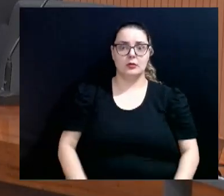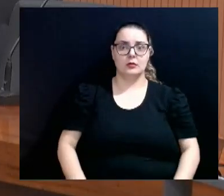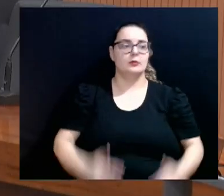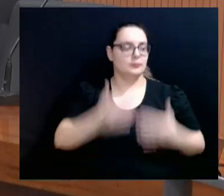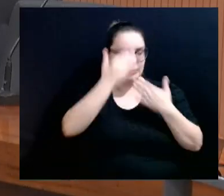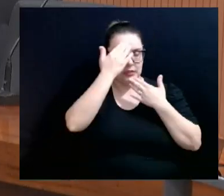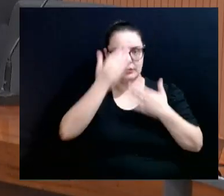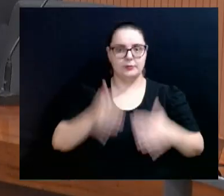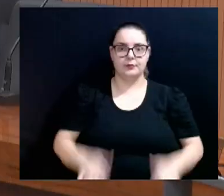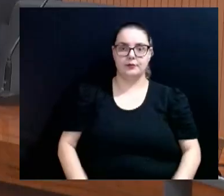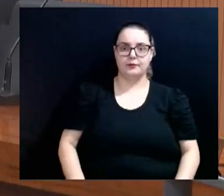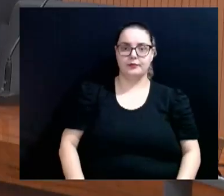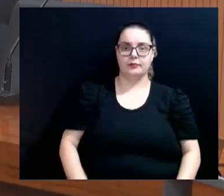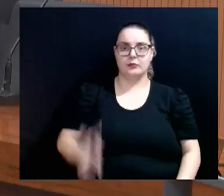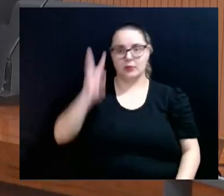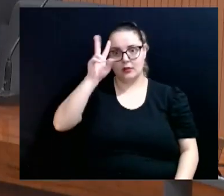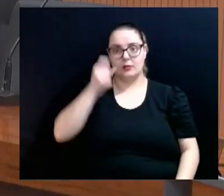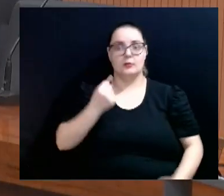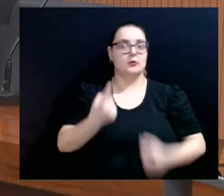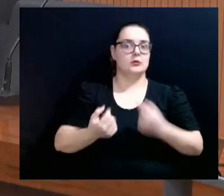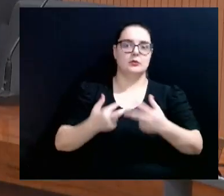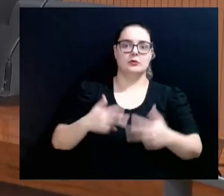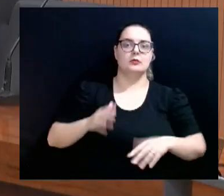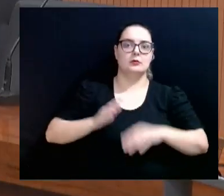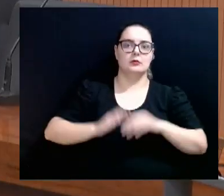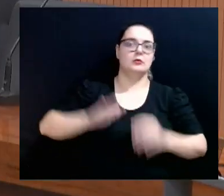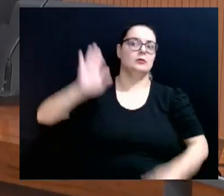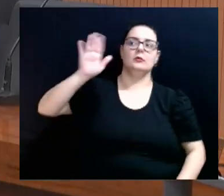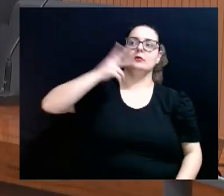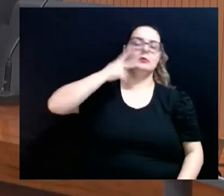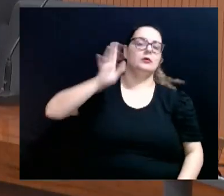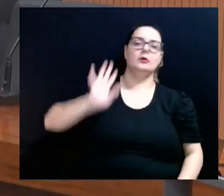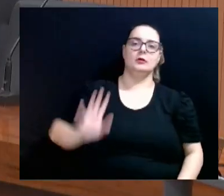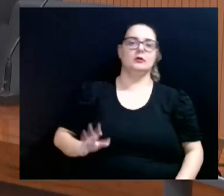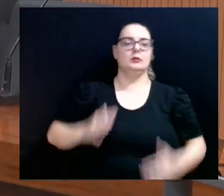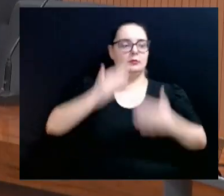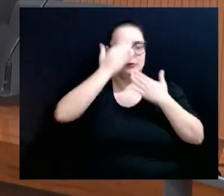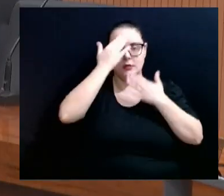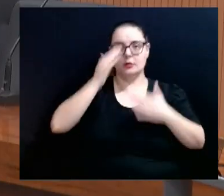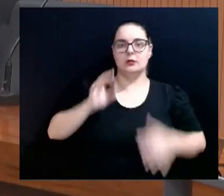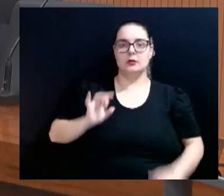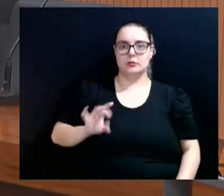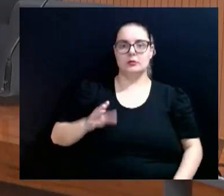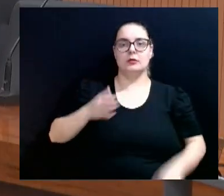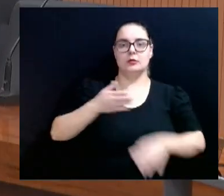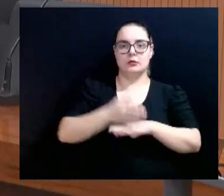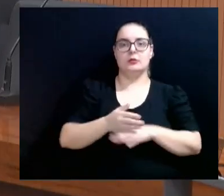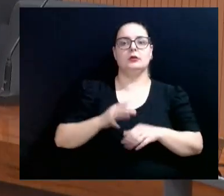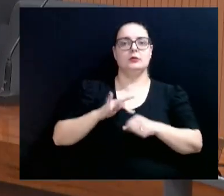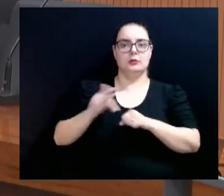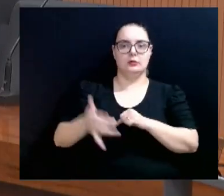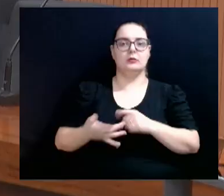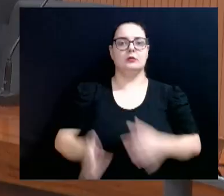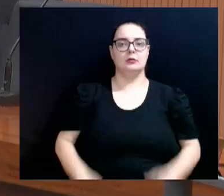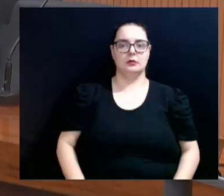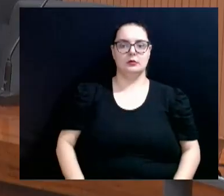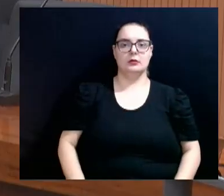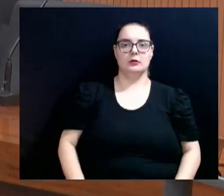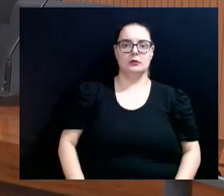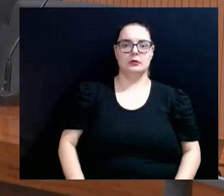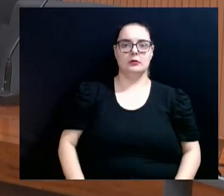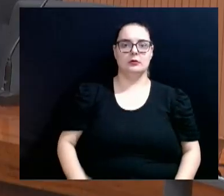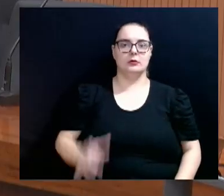lembra de alguma coisa, é só falar, enfim. Obrigado. Então é só acessar as redes sociais e fazer lá o questionamento